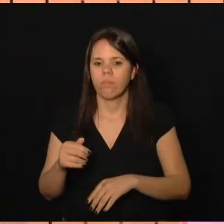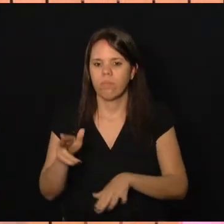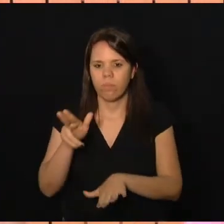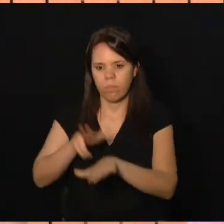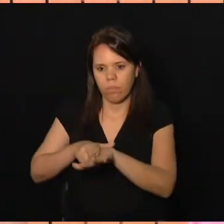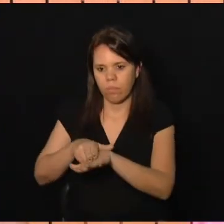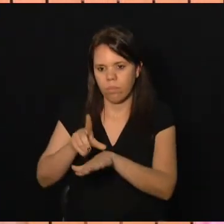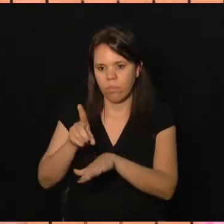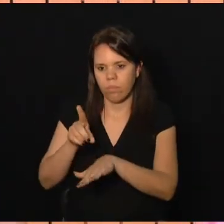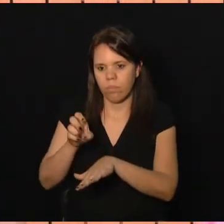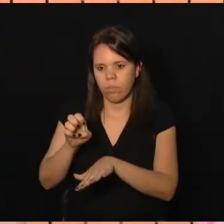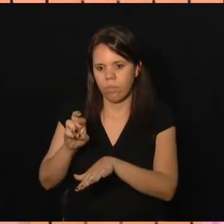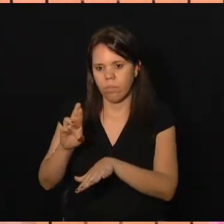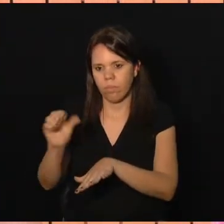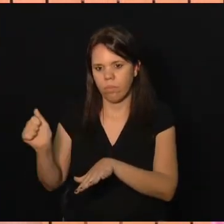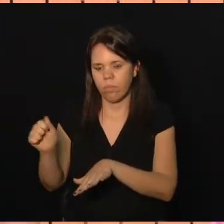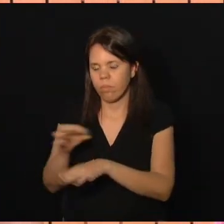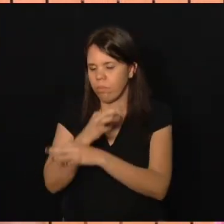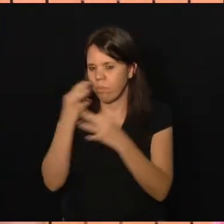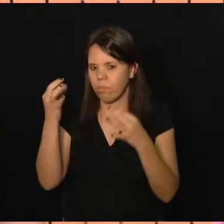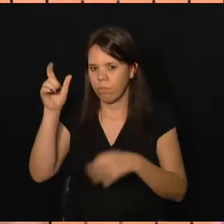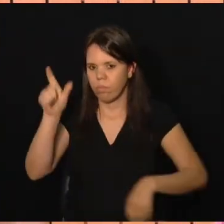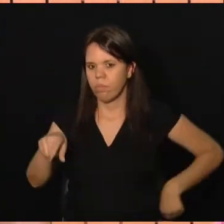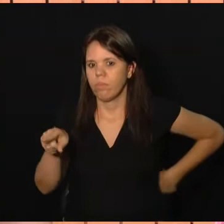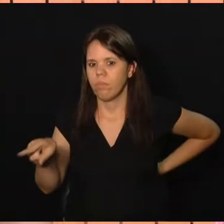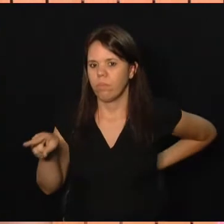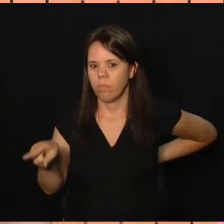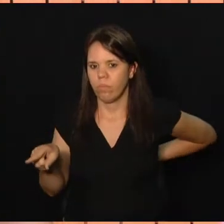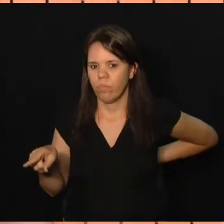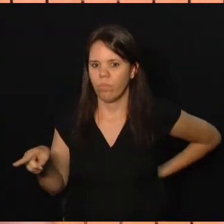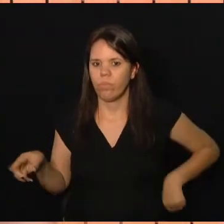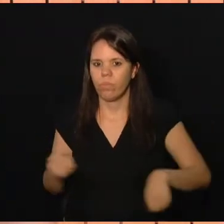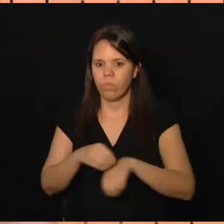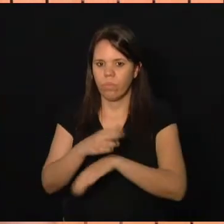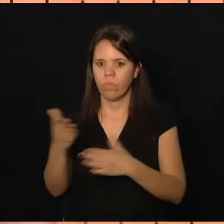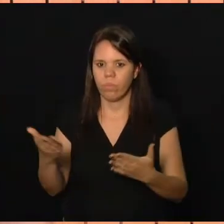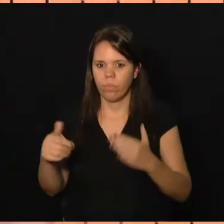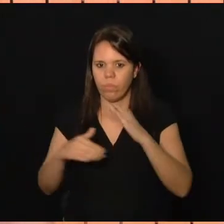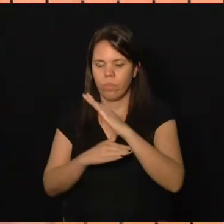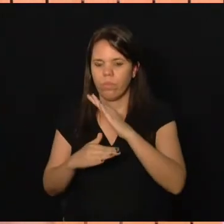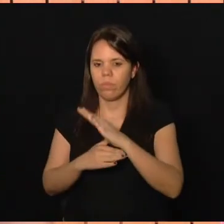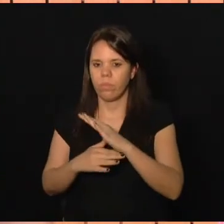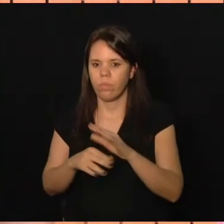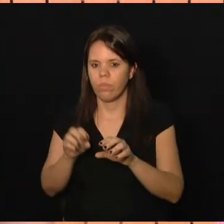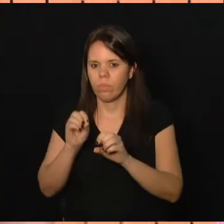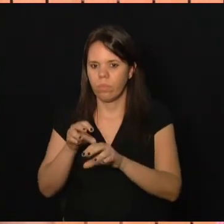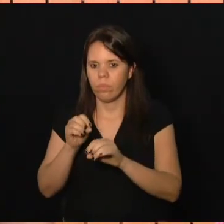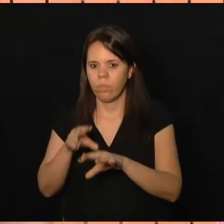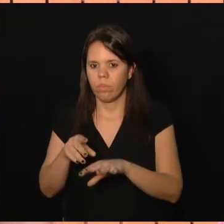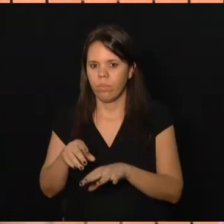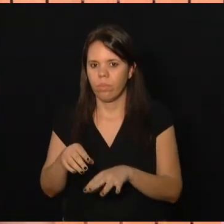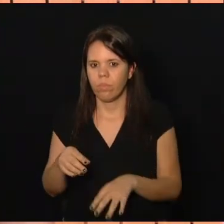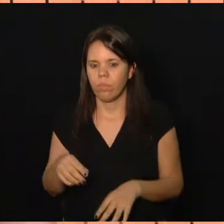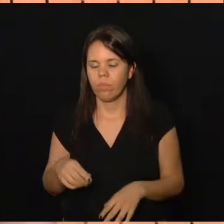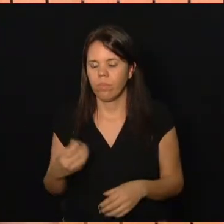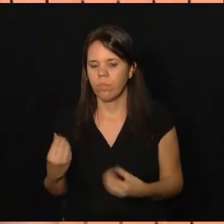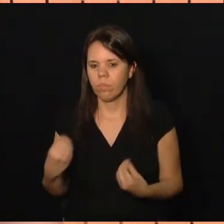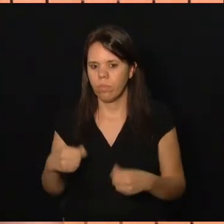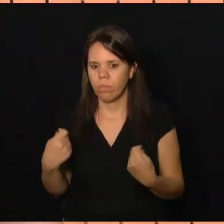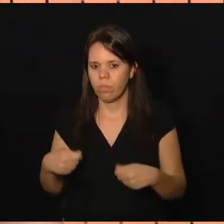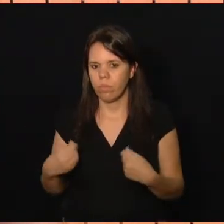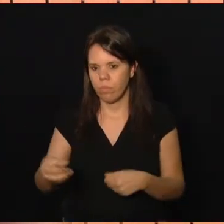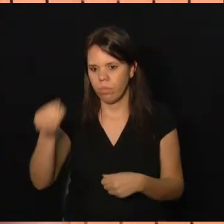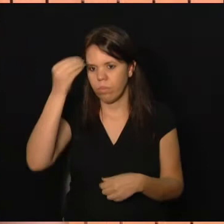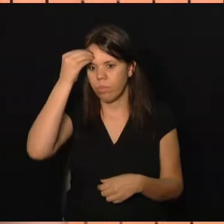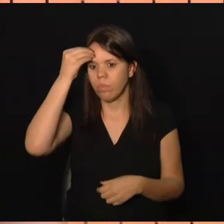vereador? A Débora é uma pessoa fantástica, né? O que ela trouxe hoje para a Câmara Municipal é algo que tem que ficar,